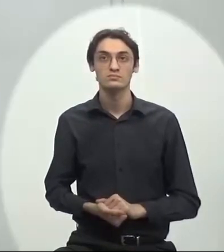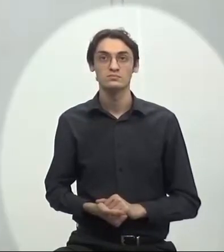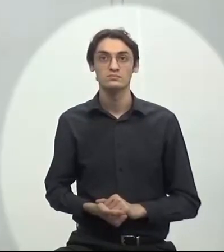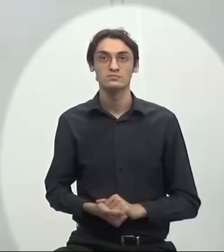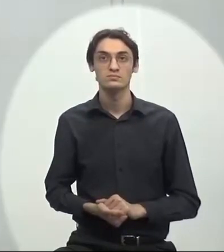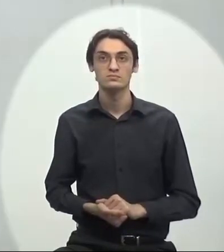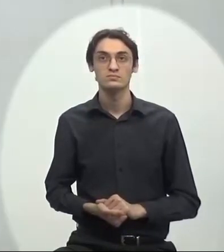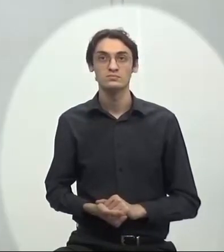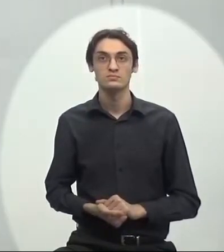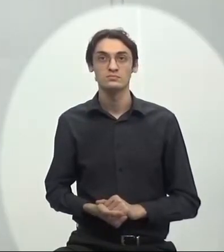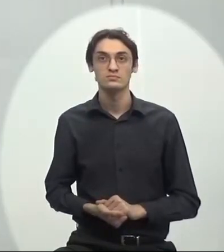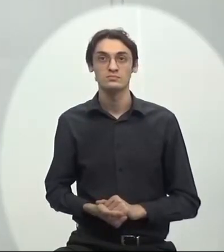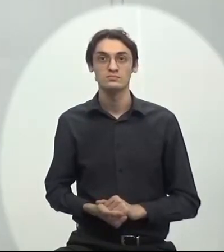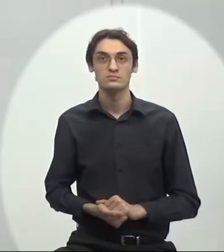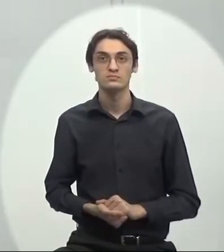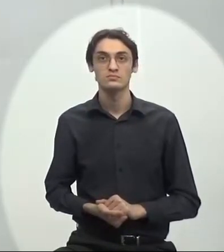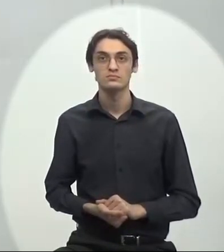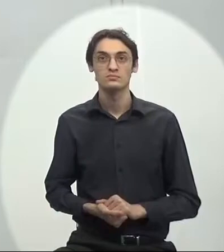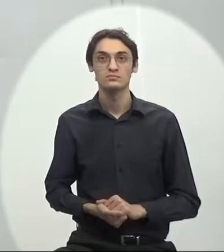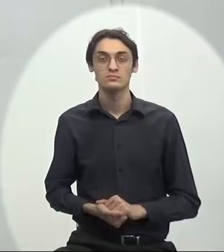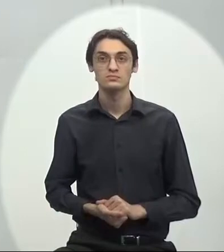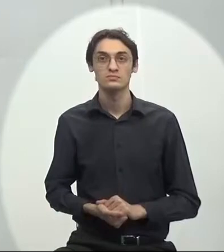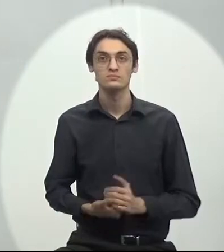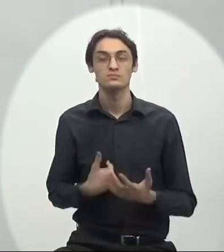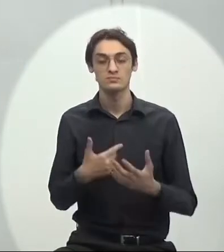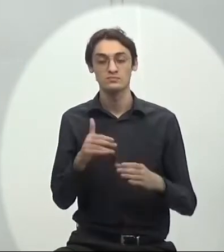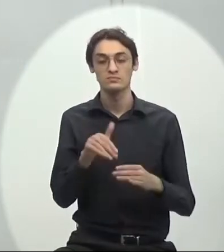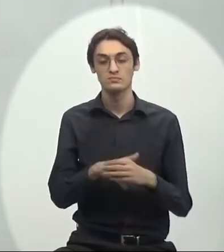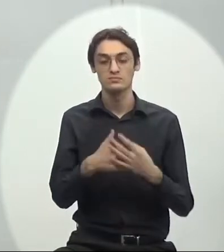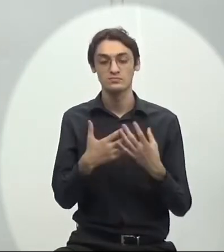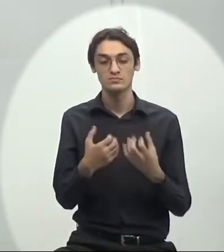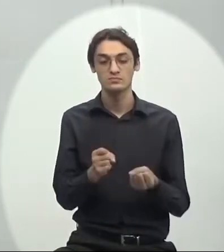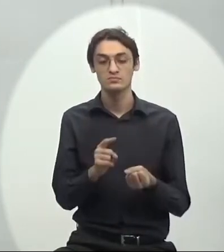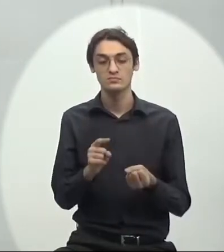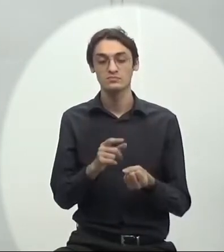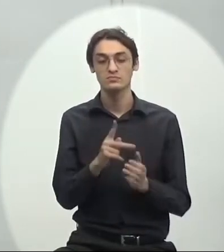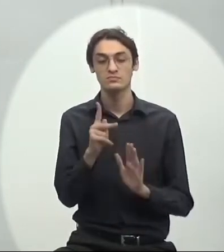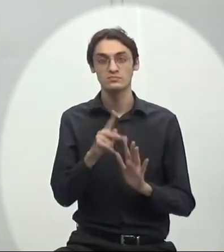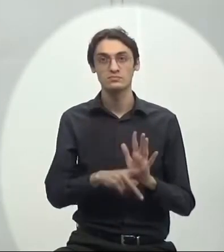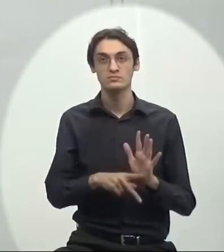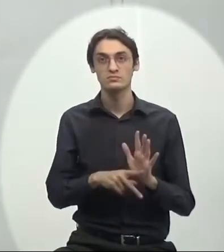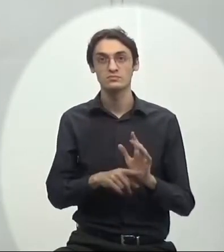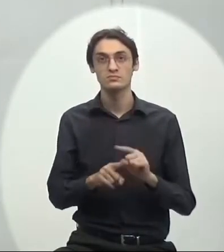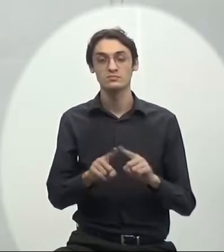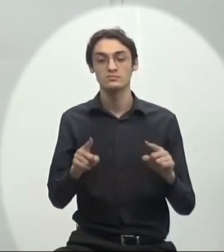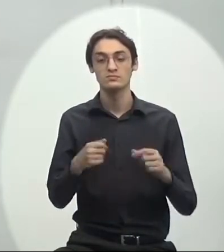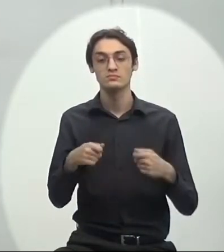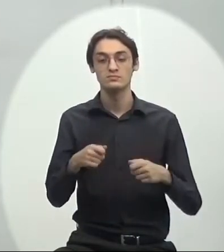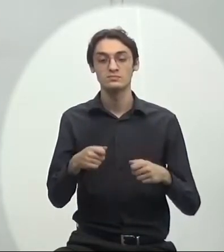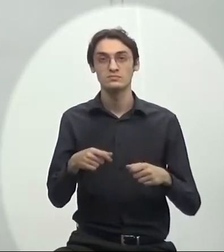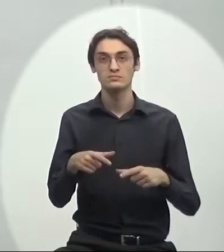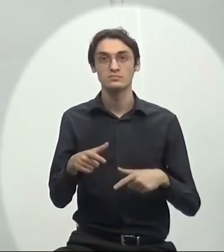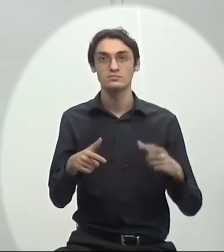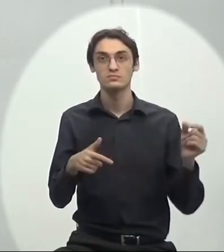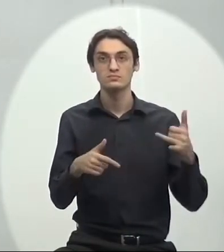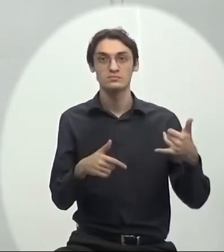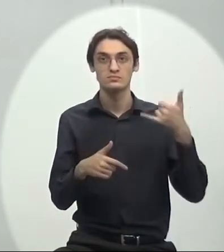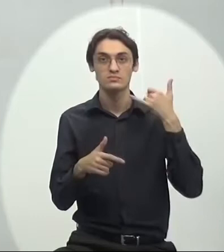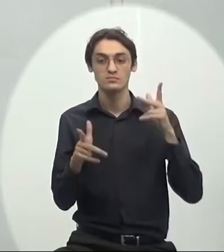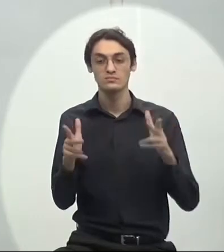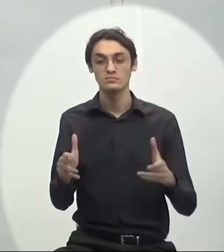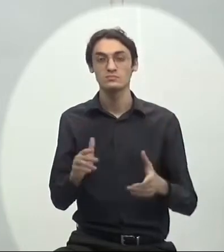Também votaria contra o projeto, mas tive que também me ausentar com o telefonema da mesma